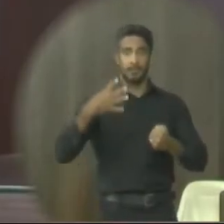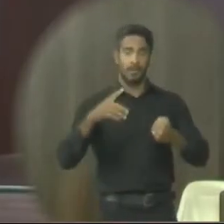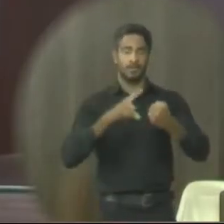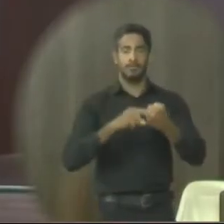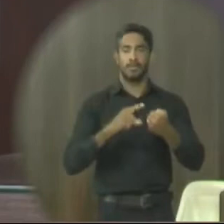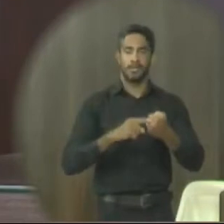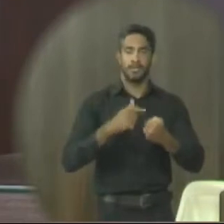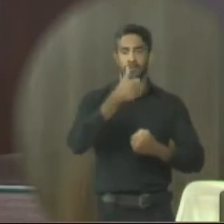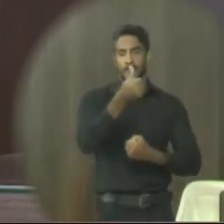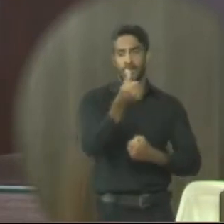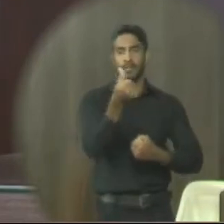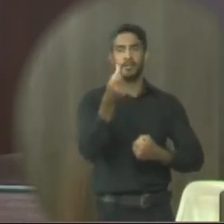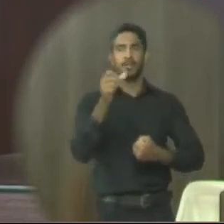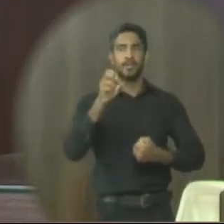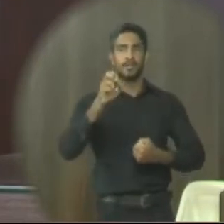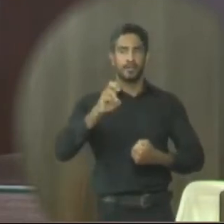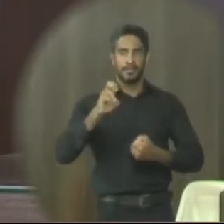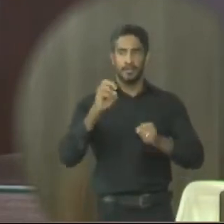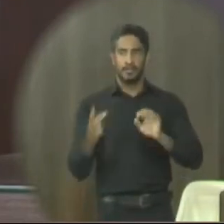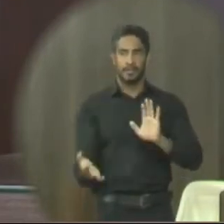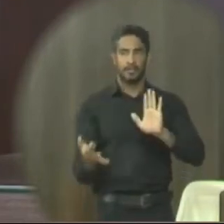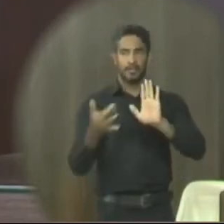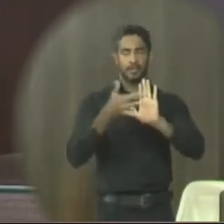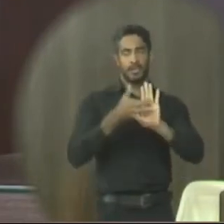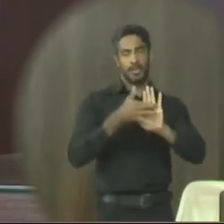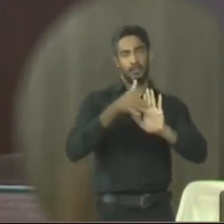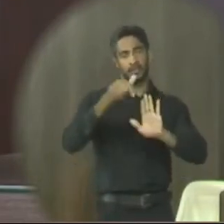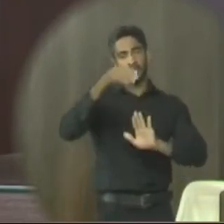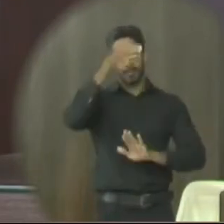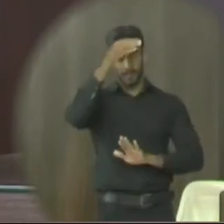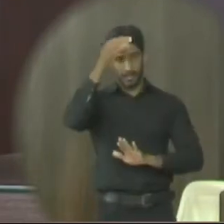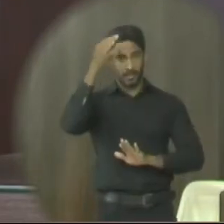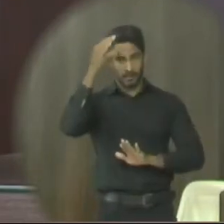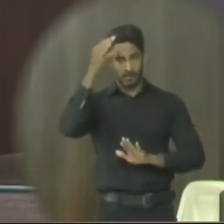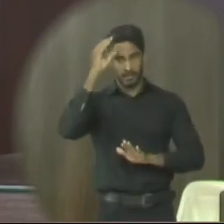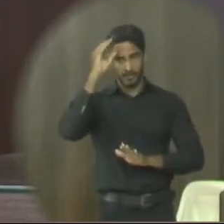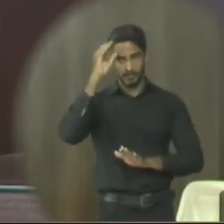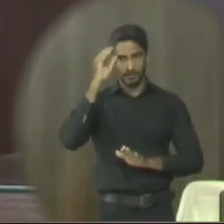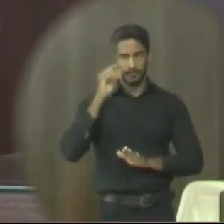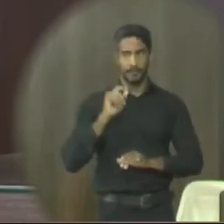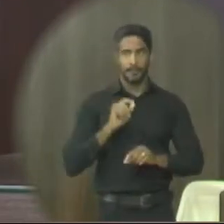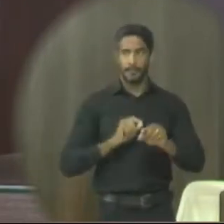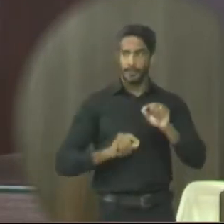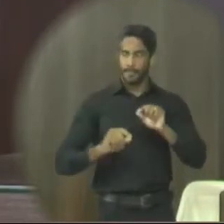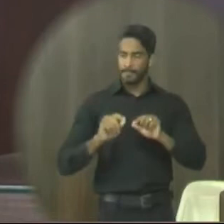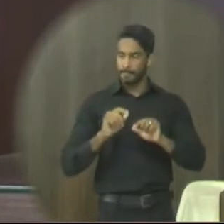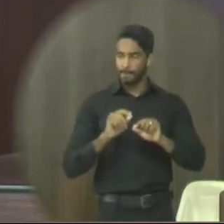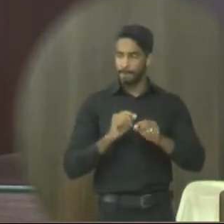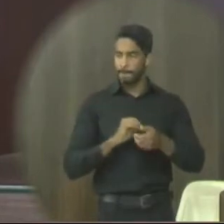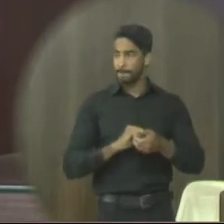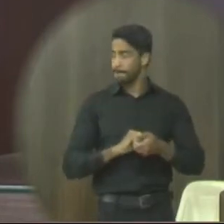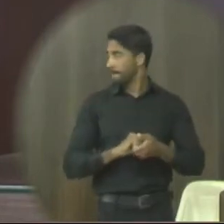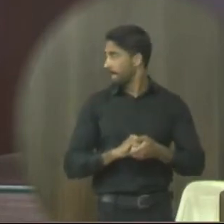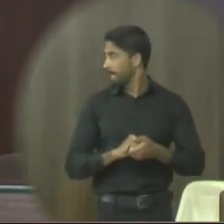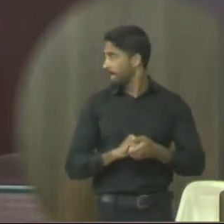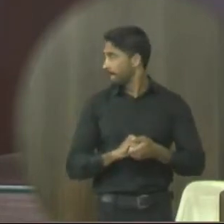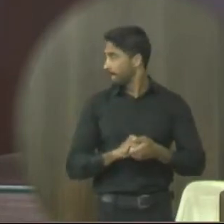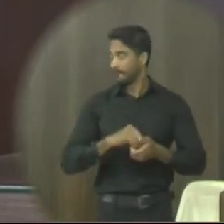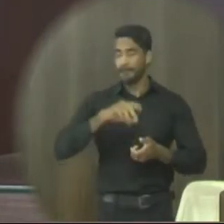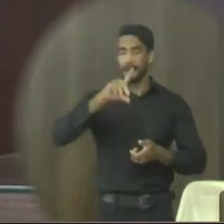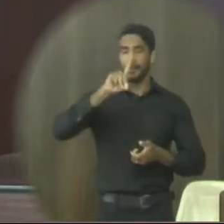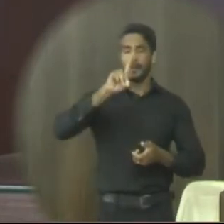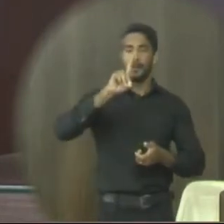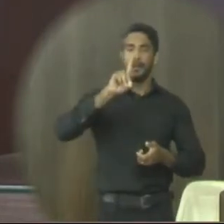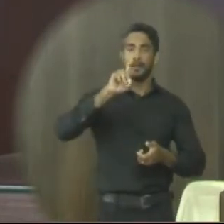artigo 65 do regimento interno desta casa. Pelo que podemos definir, Janaú, Cabo Derlan